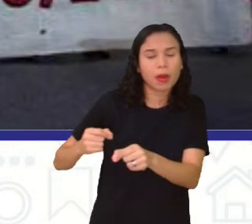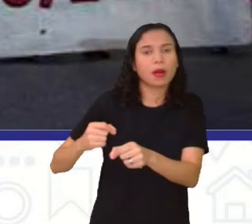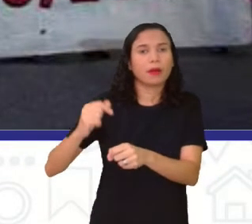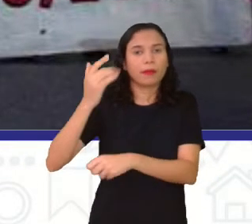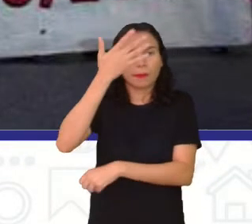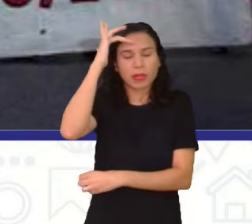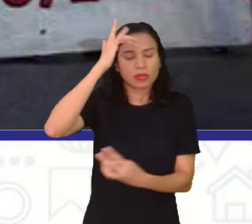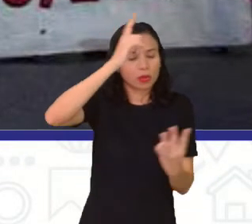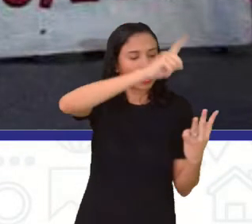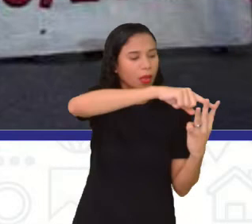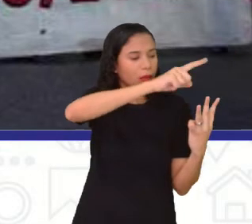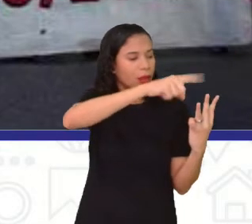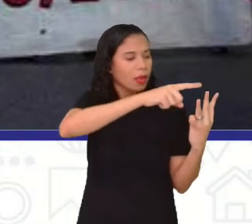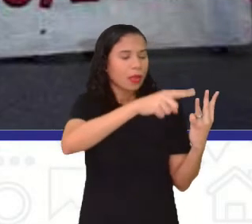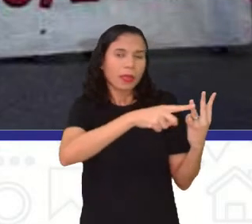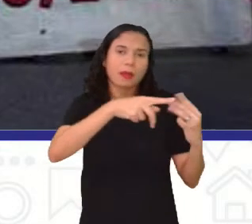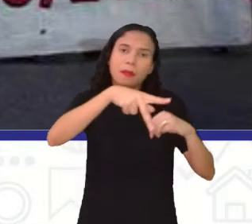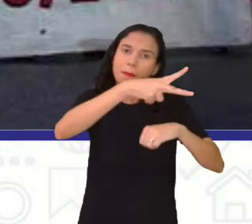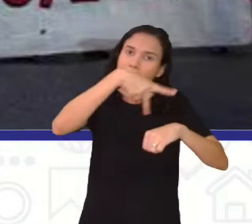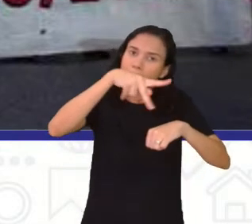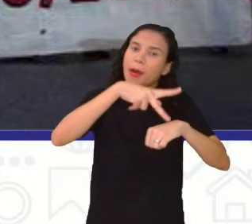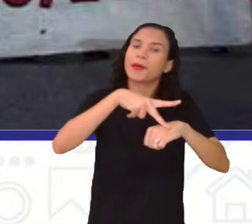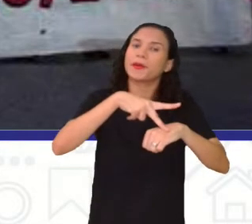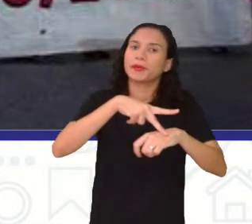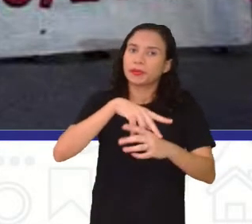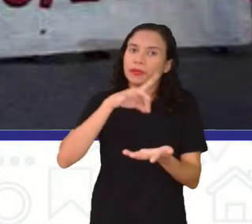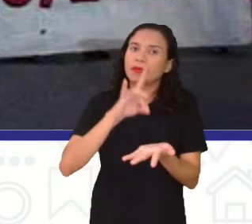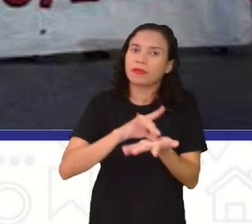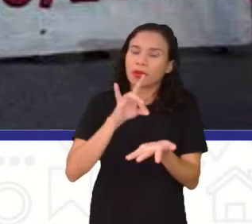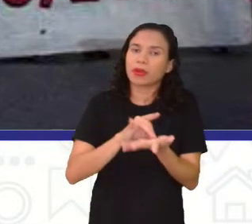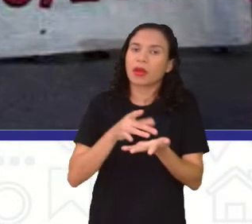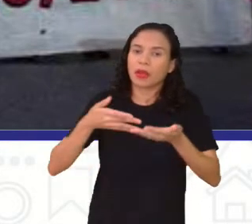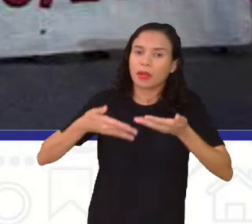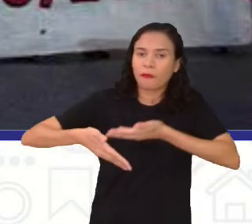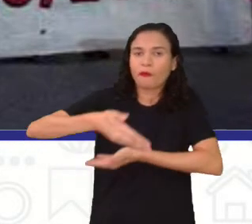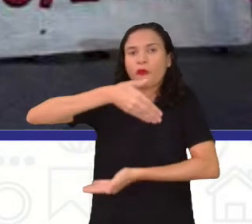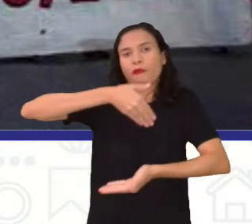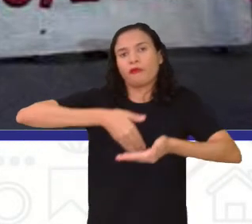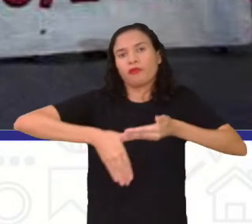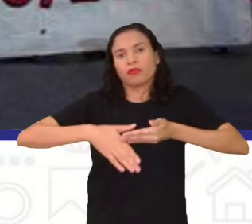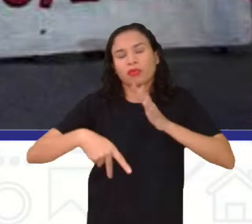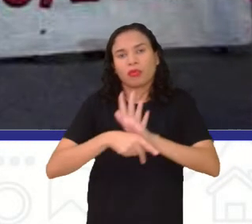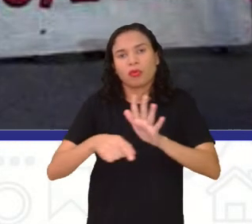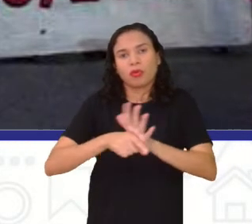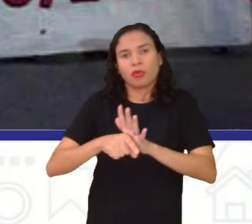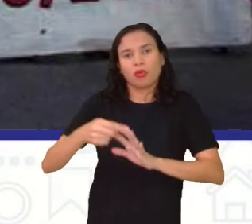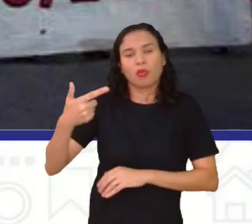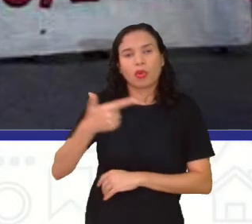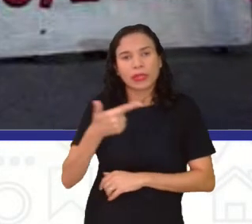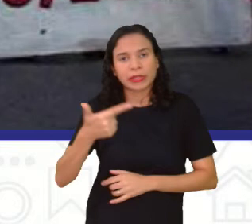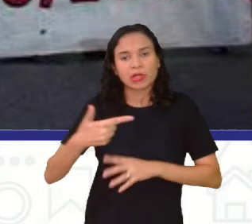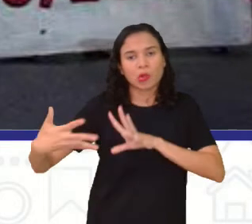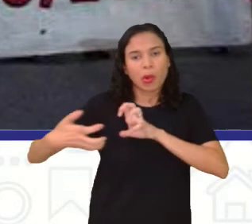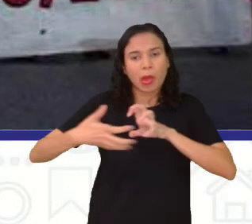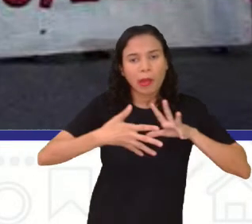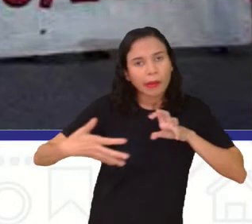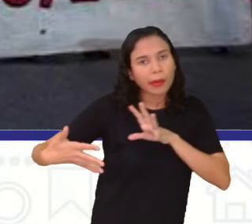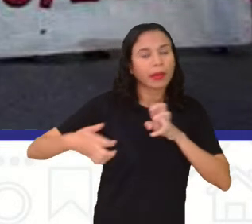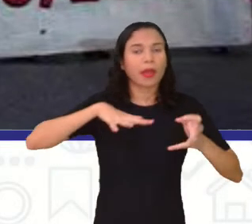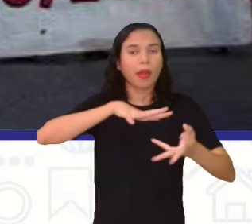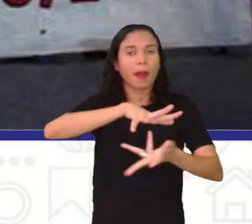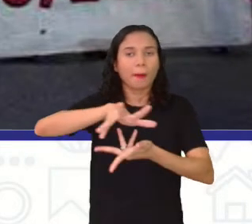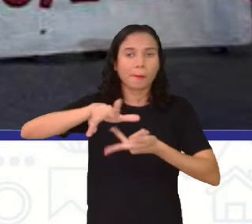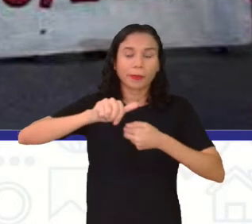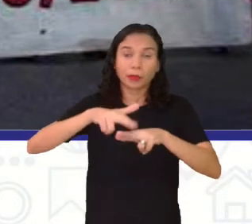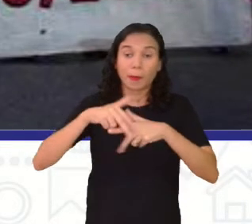3 países que estiveram diretamente envolvidos com o conflito da Segunda Guerra Mundial, e